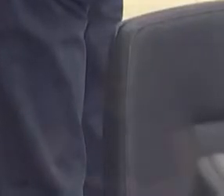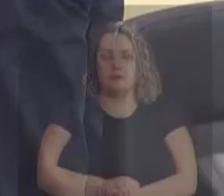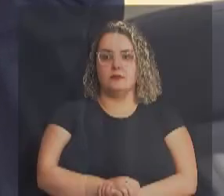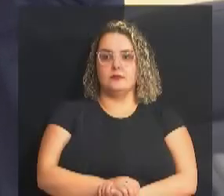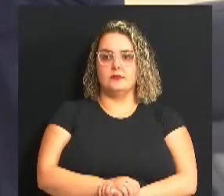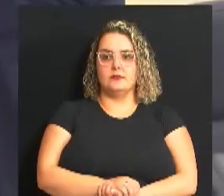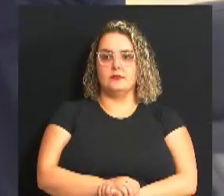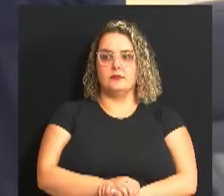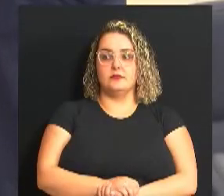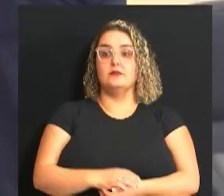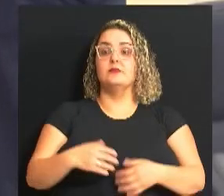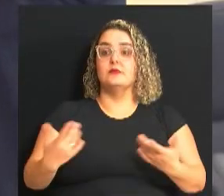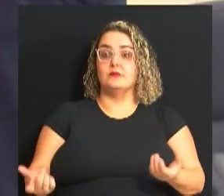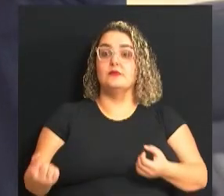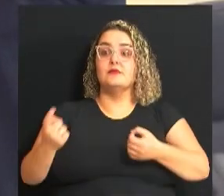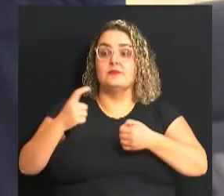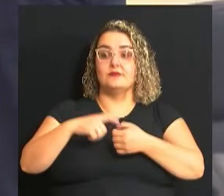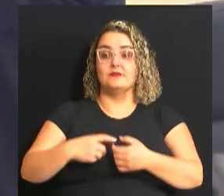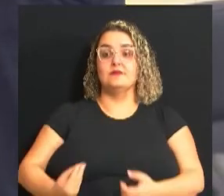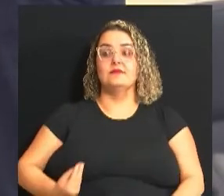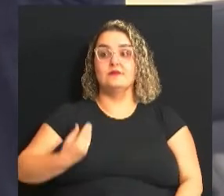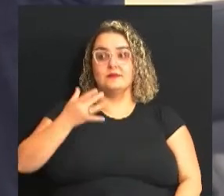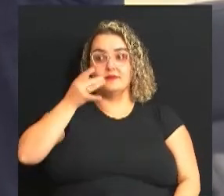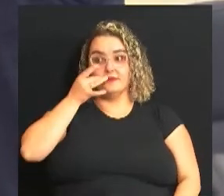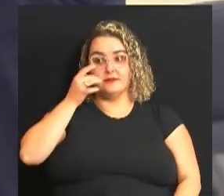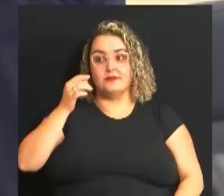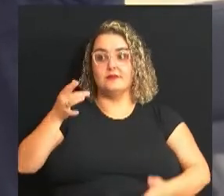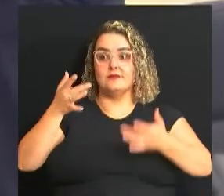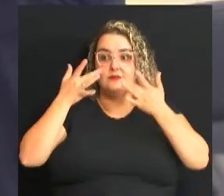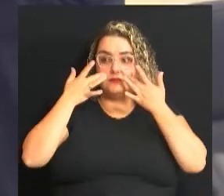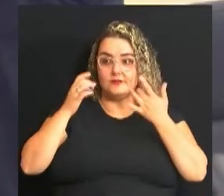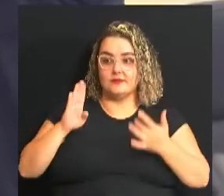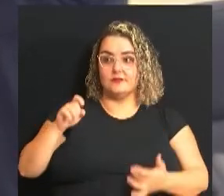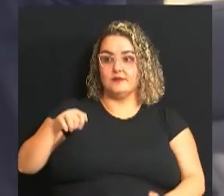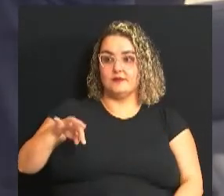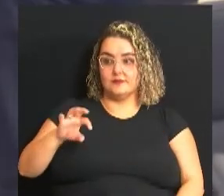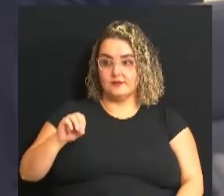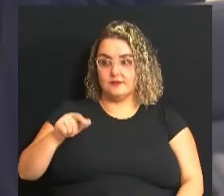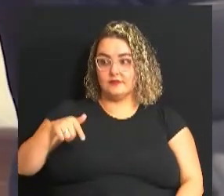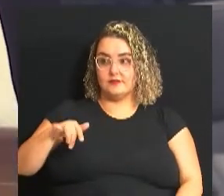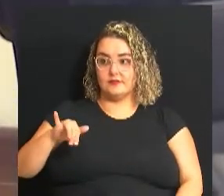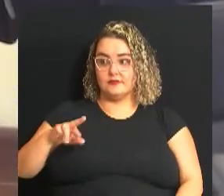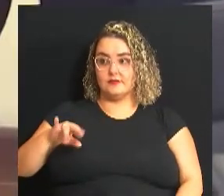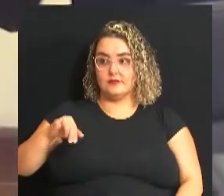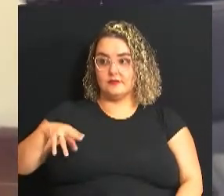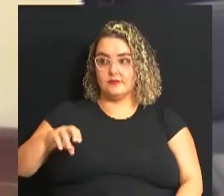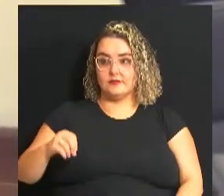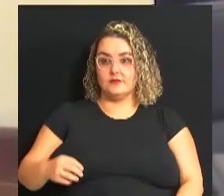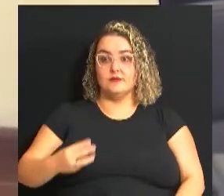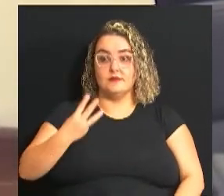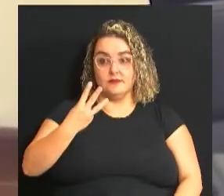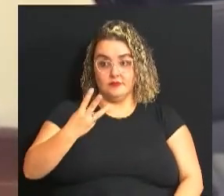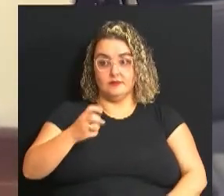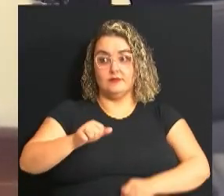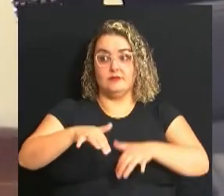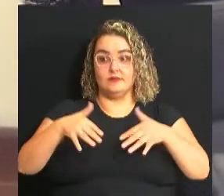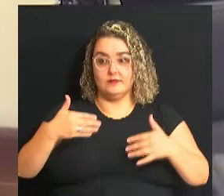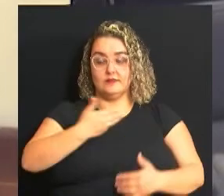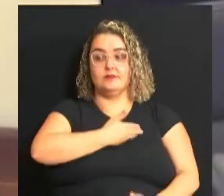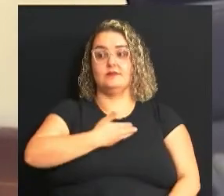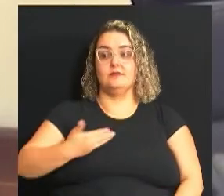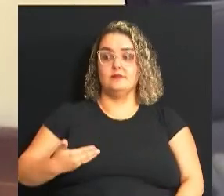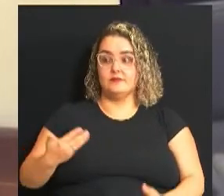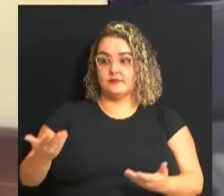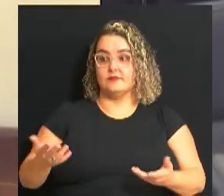Bom, voltamos a falar ao vivo aqui do Teatro Bento Quirino. Foram 3 audiências públicas, não é?